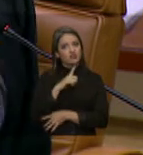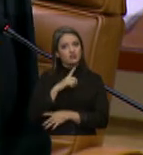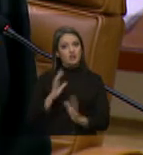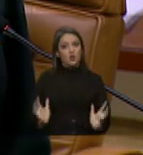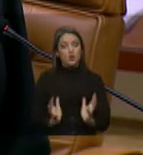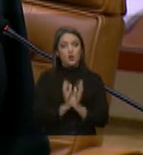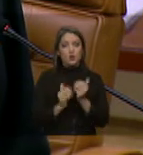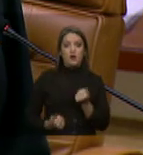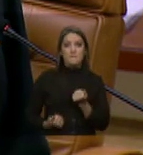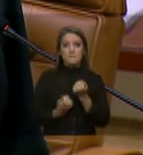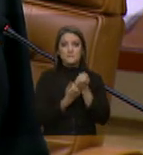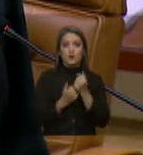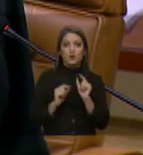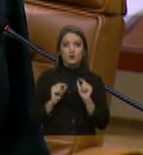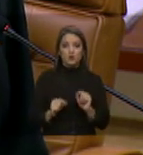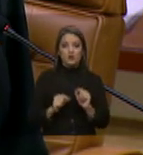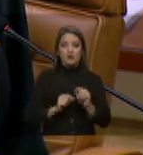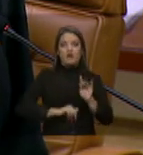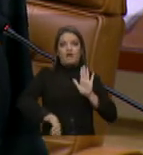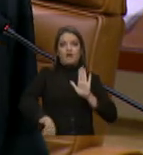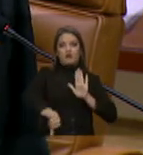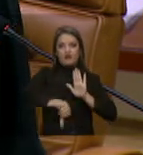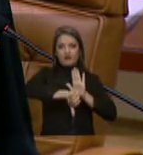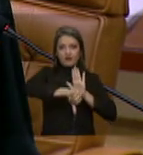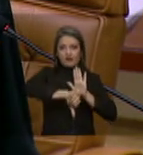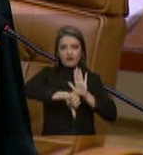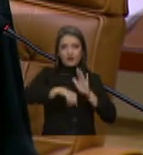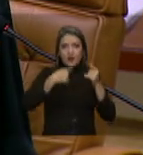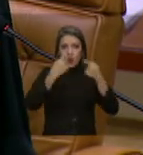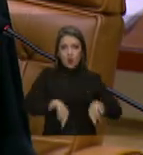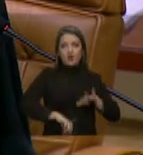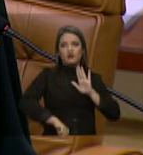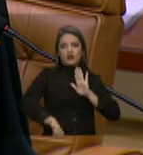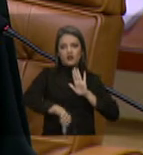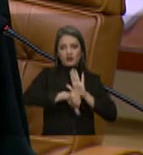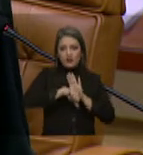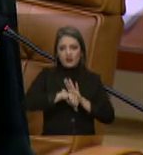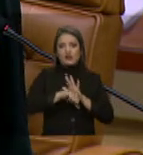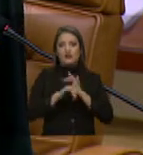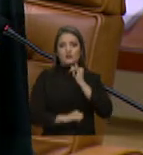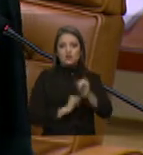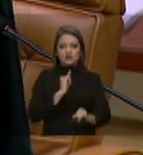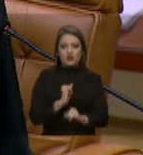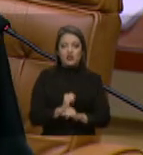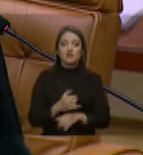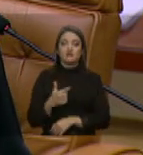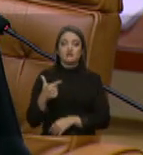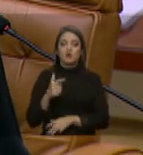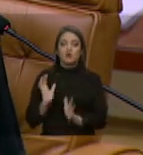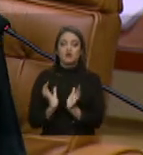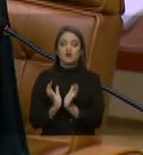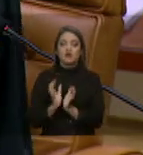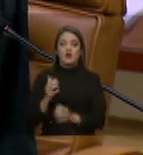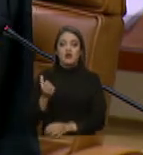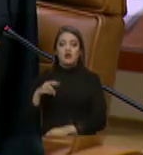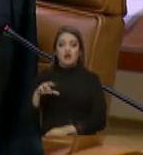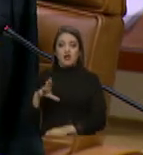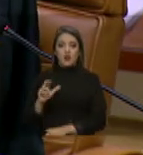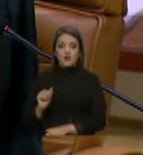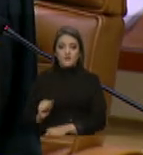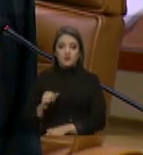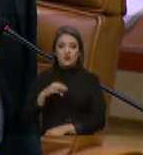grupo de apoio ao enfrentamento dos crimes cibernéticos da segunda cama de coordenação e revisão do Ministério Público Federal